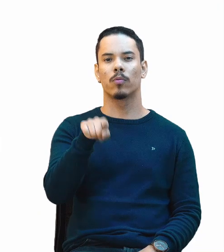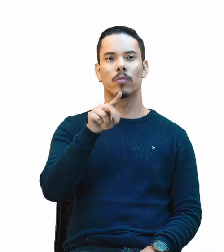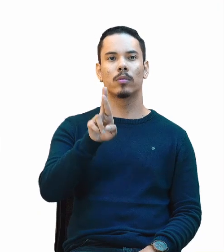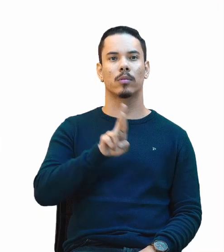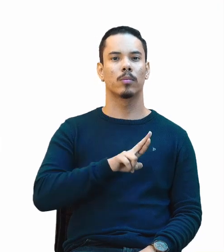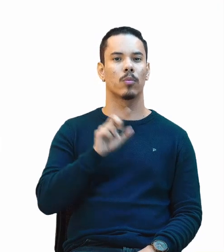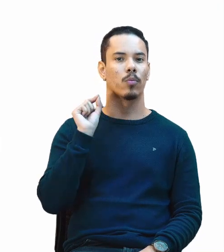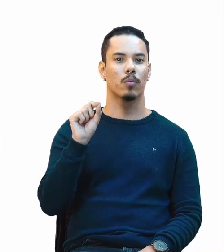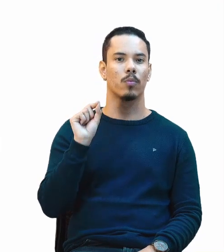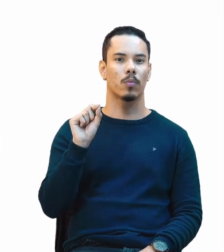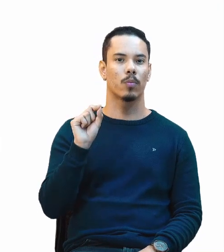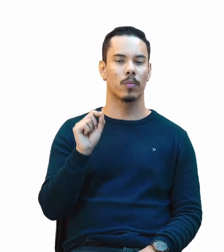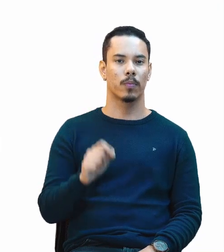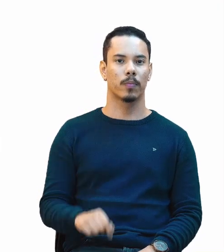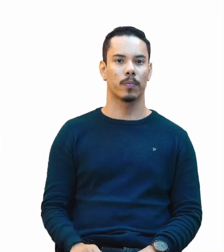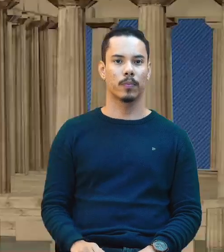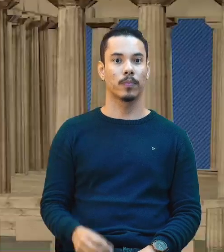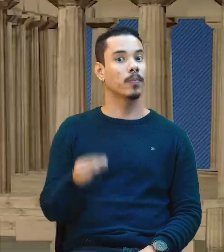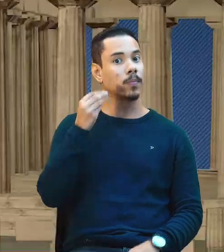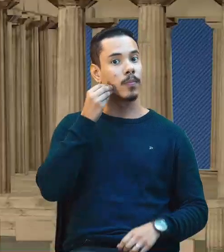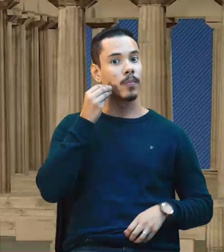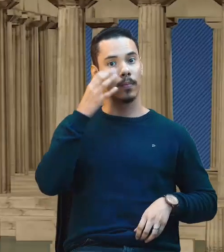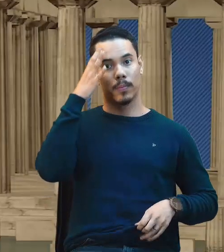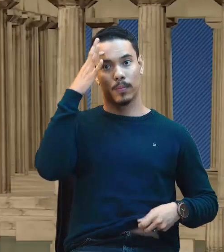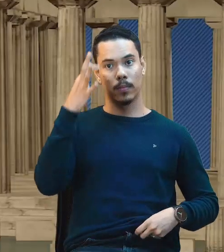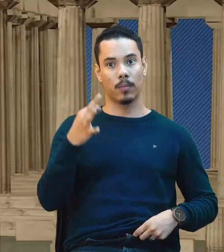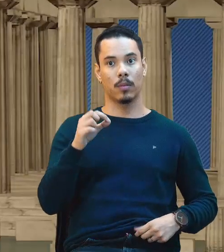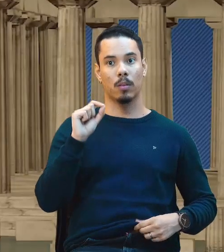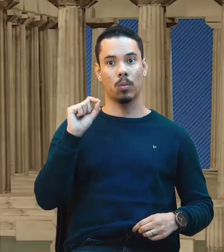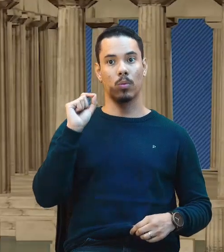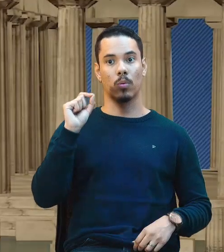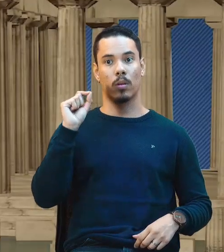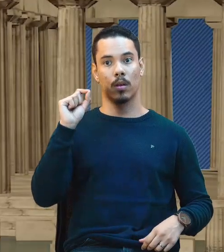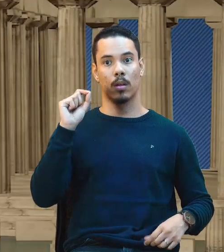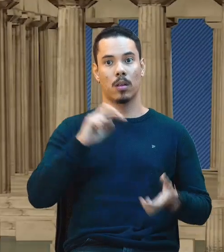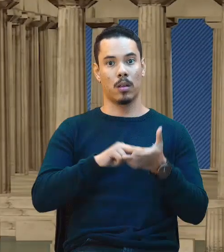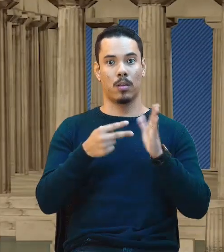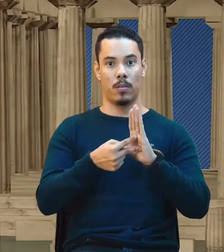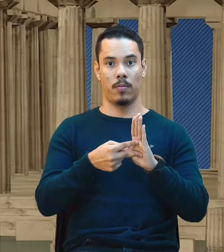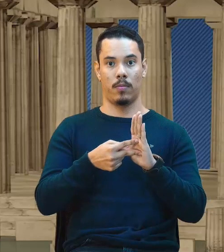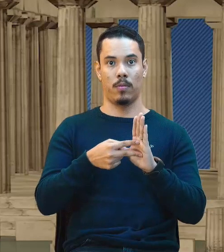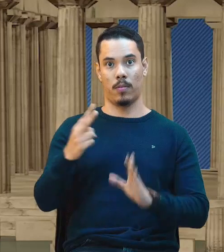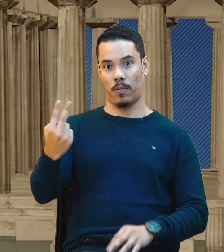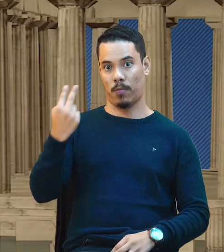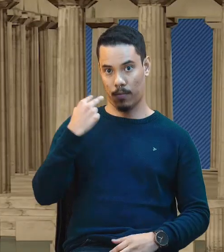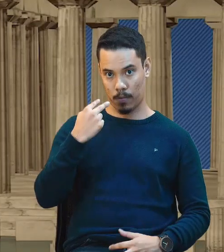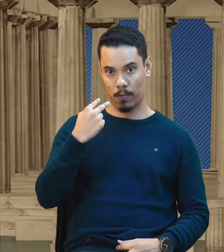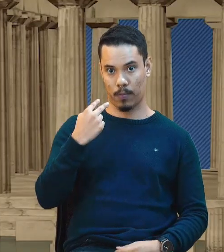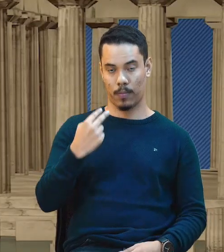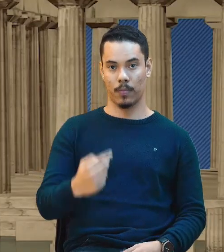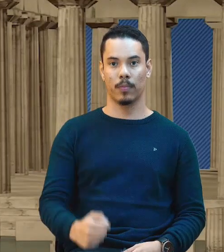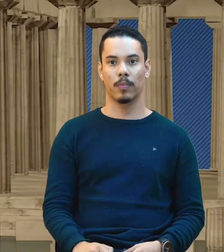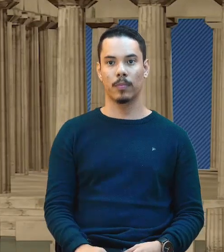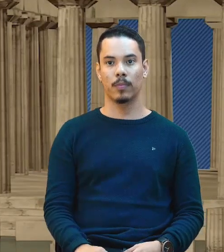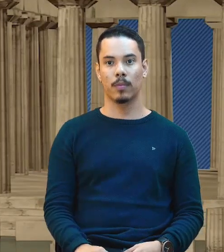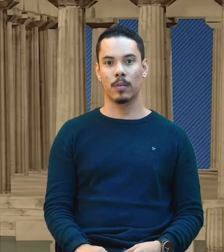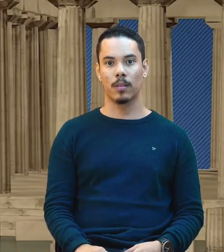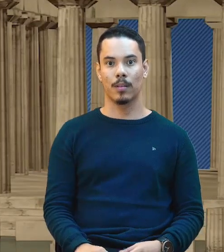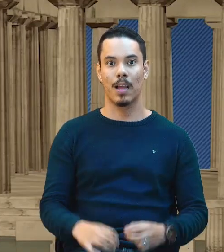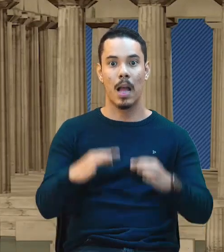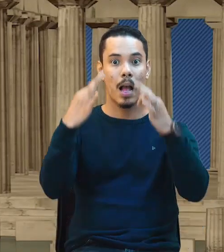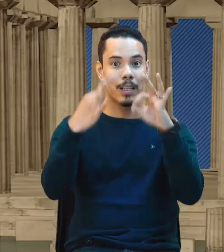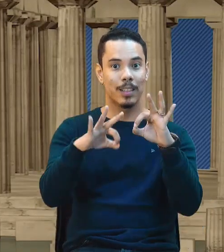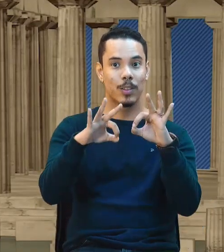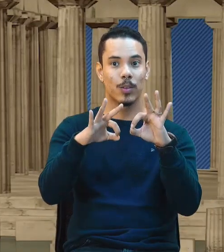para nós? Vamos entender um pouco. Veja bem, e agora? Então acertou quem optou